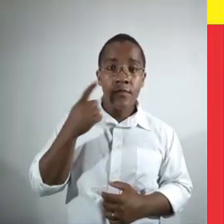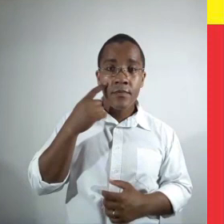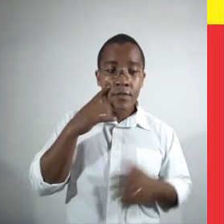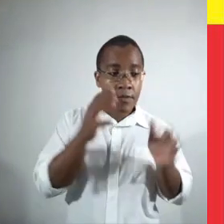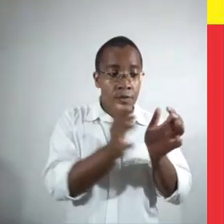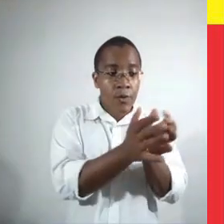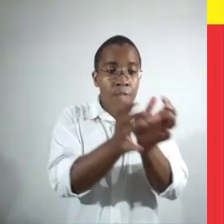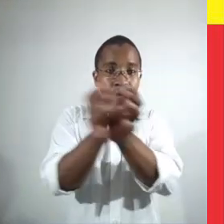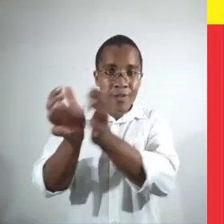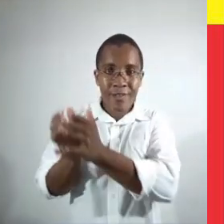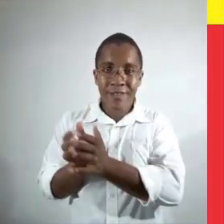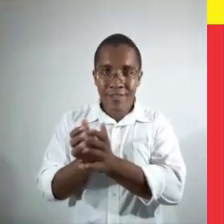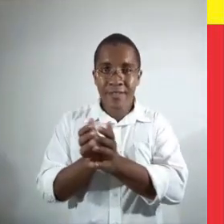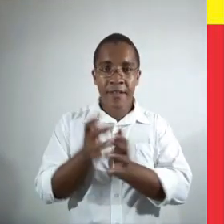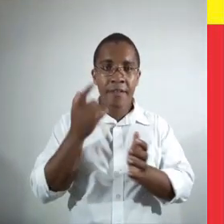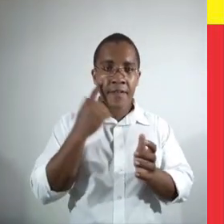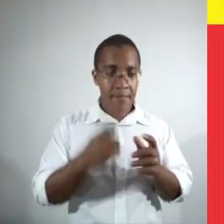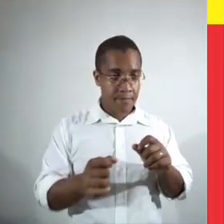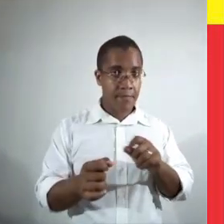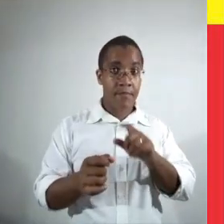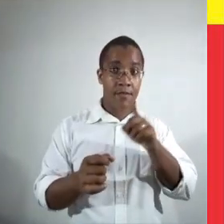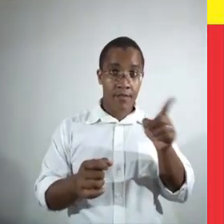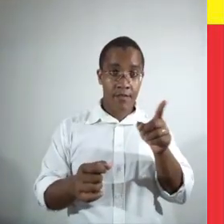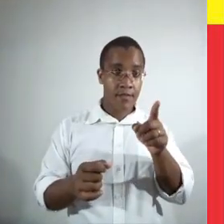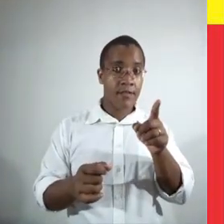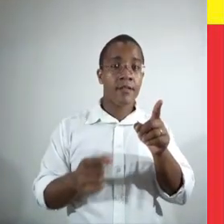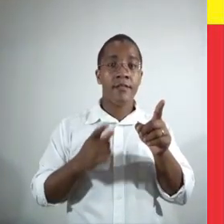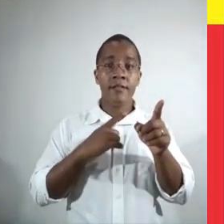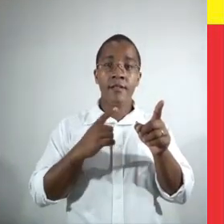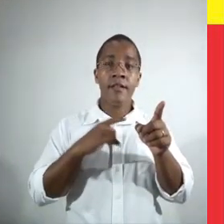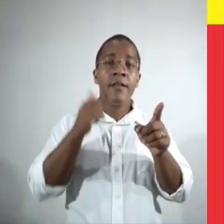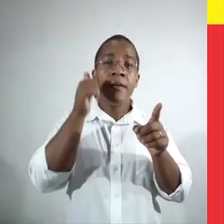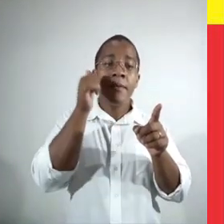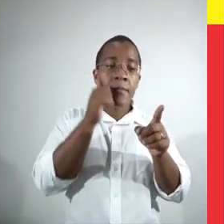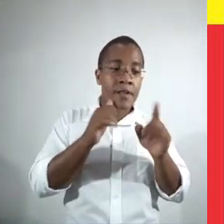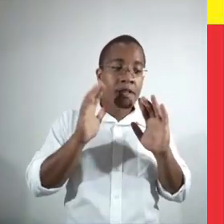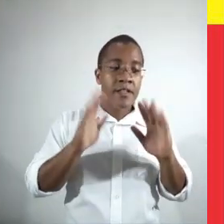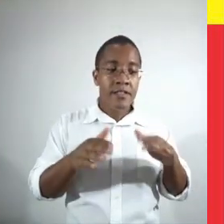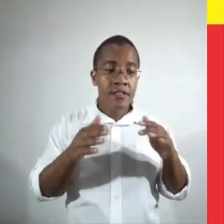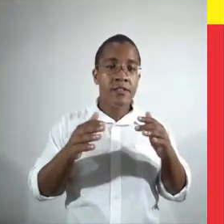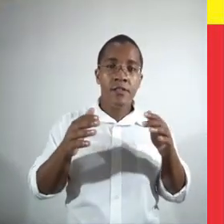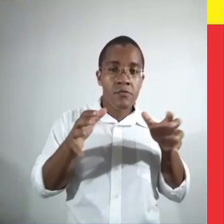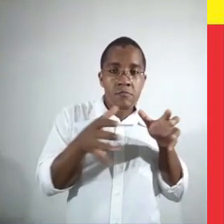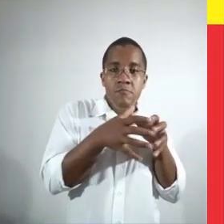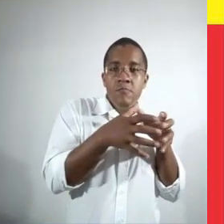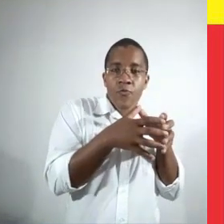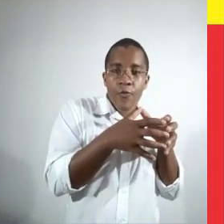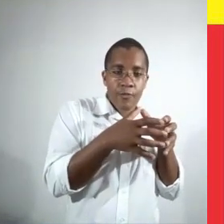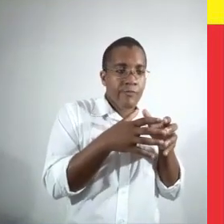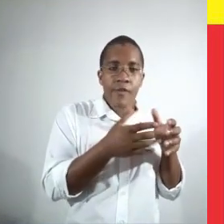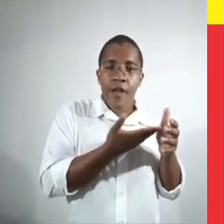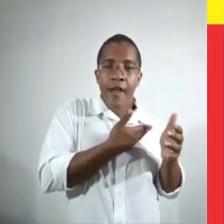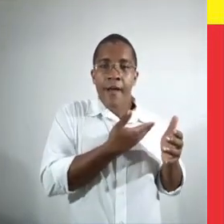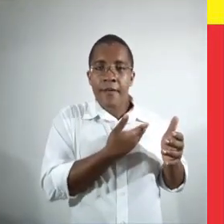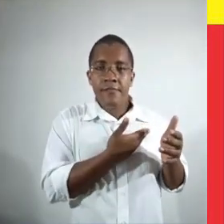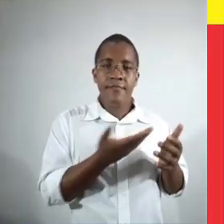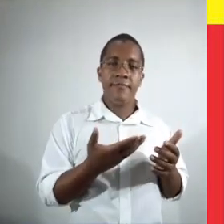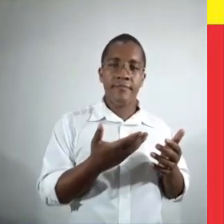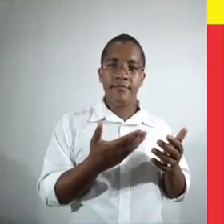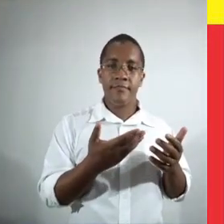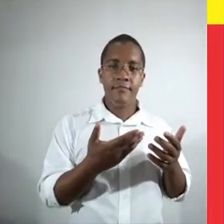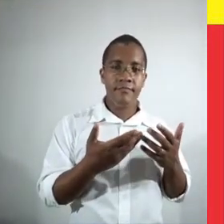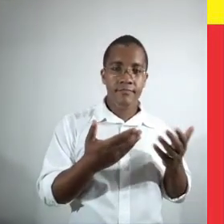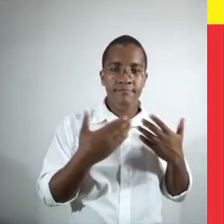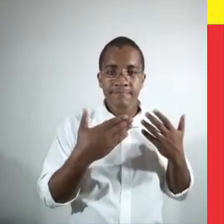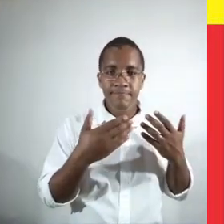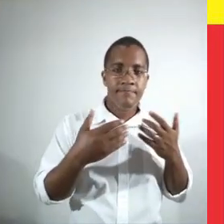e isolamento. Aí você vê na imagem da esquerda, né, as meninas já formando ali um grupo de amigos, de